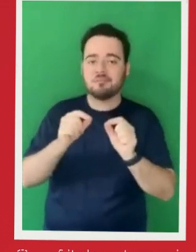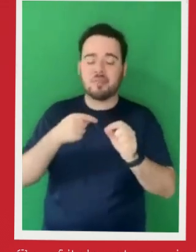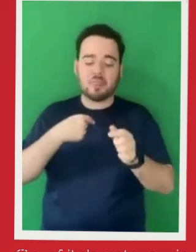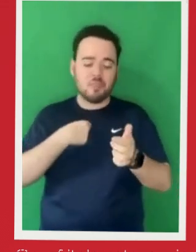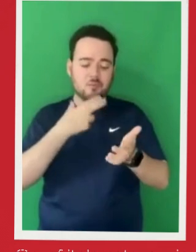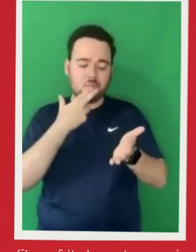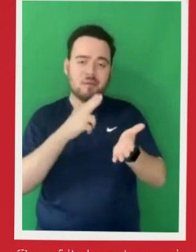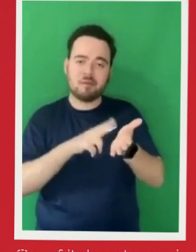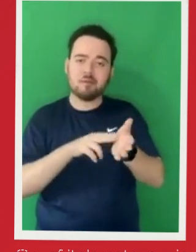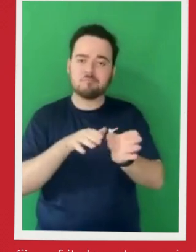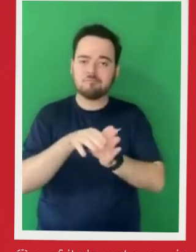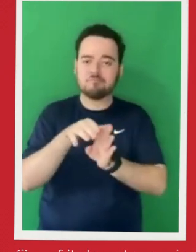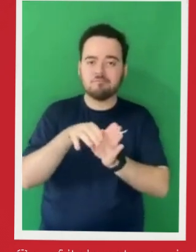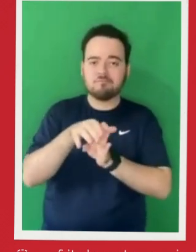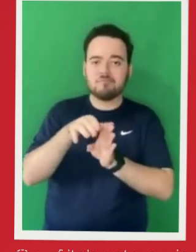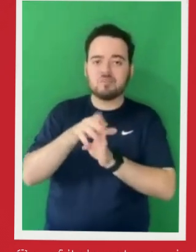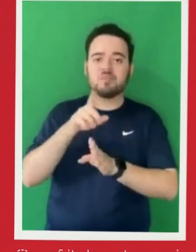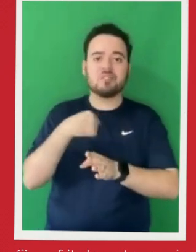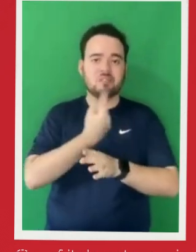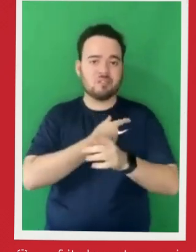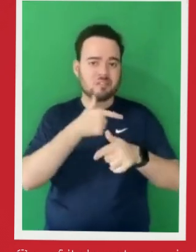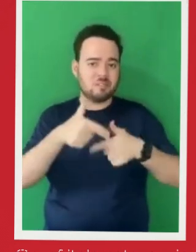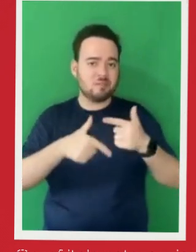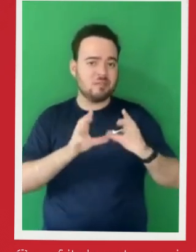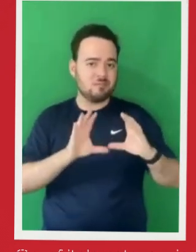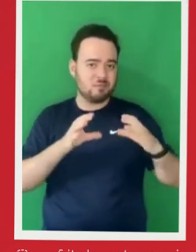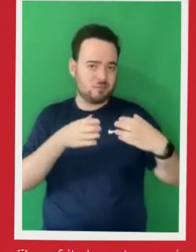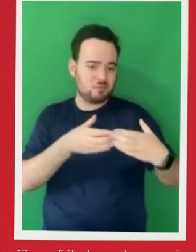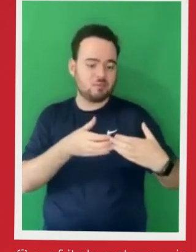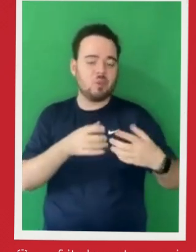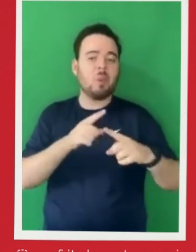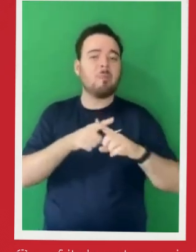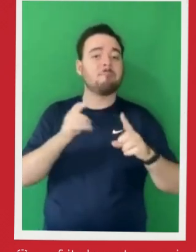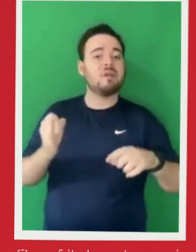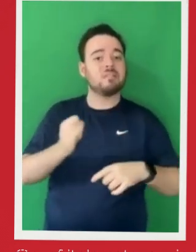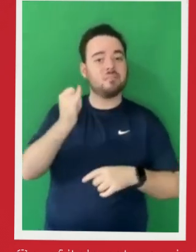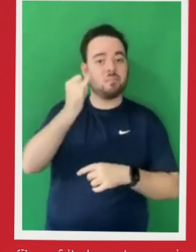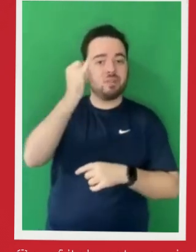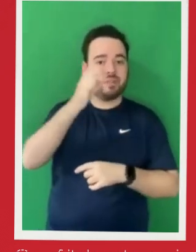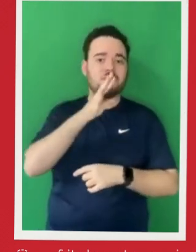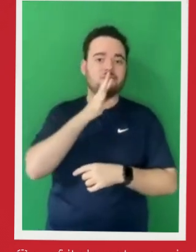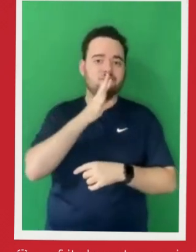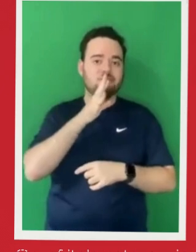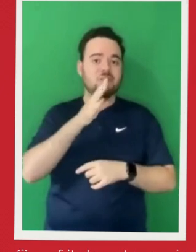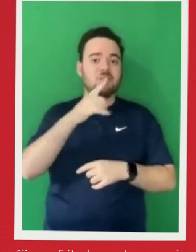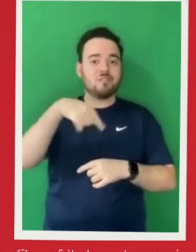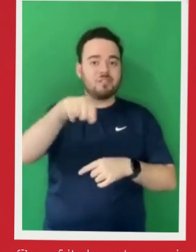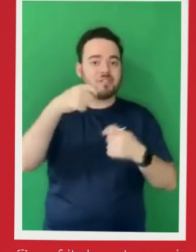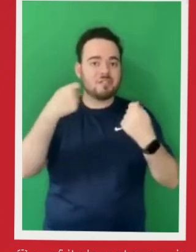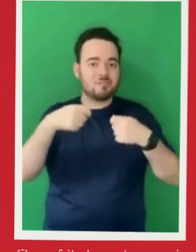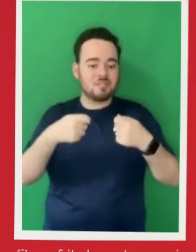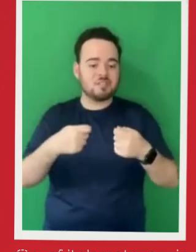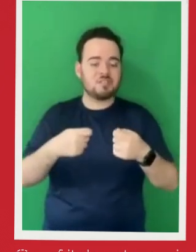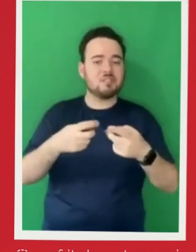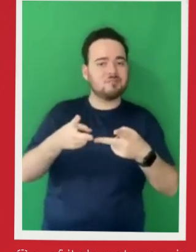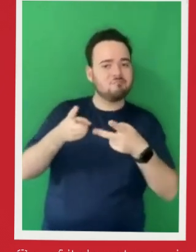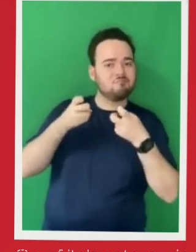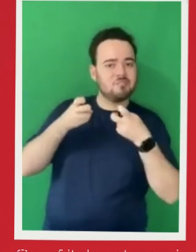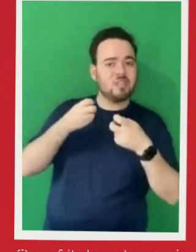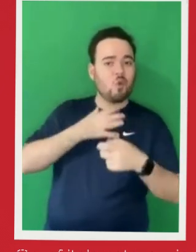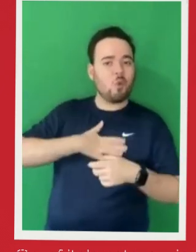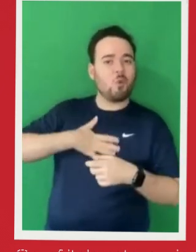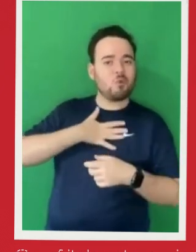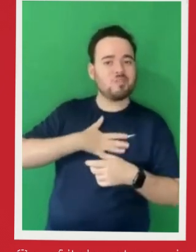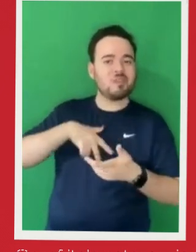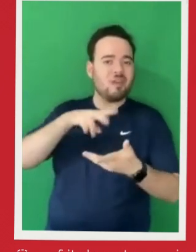aqui no Carta de um Orientador, eu disse mais ou menos os que a gente trabalha no grupo. Mas é importante conhecer, porque você precisa ter